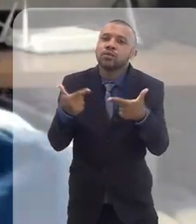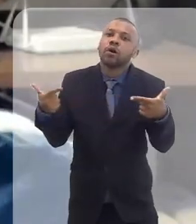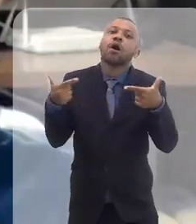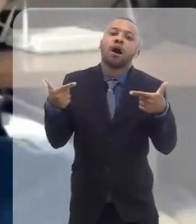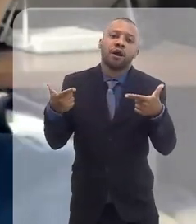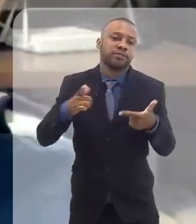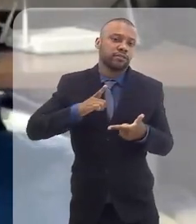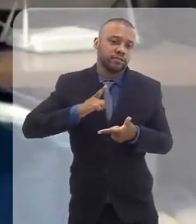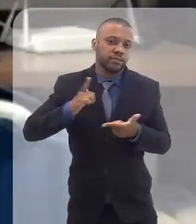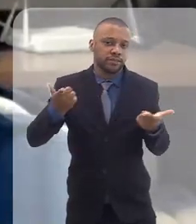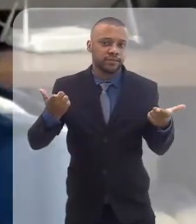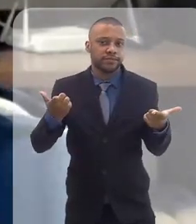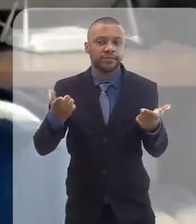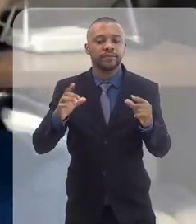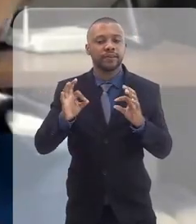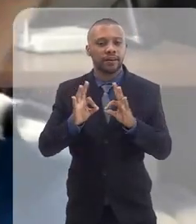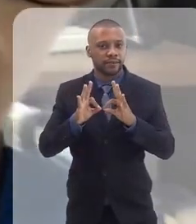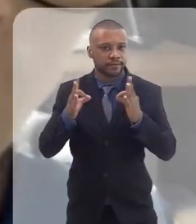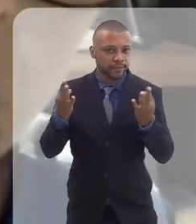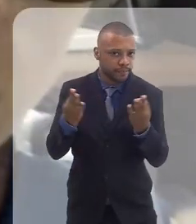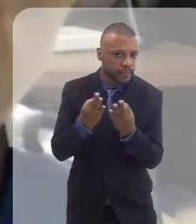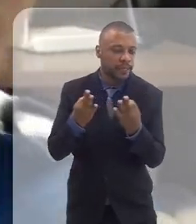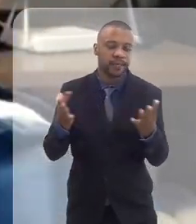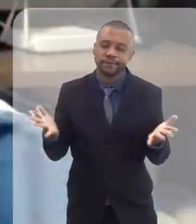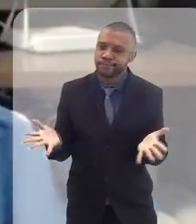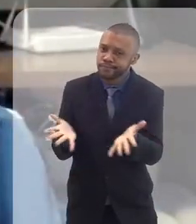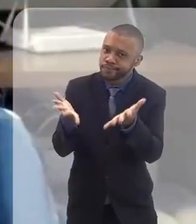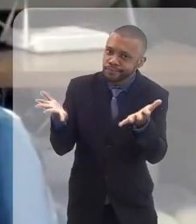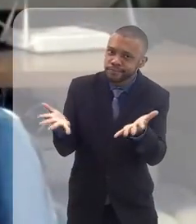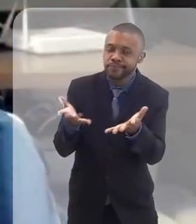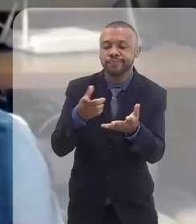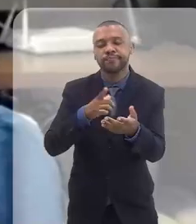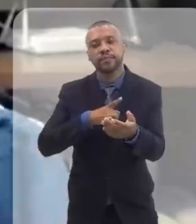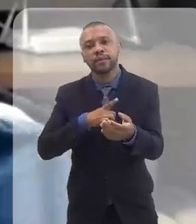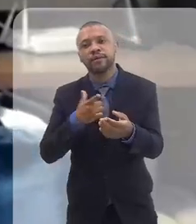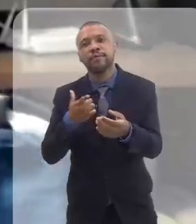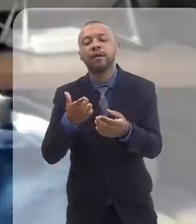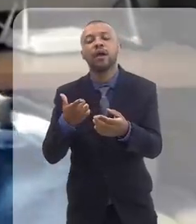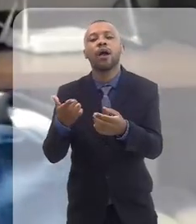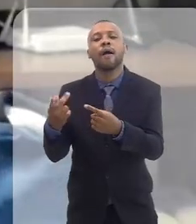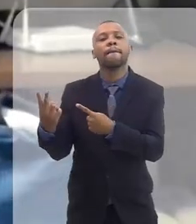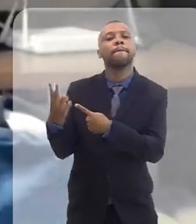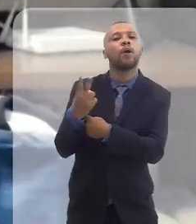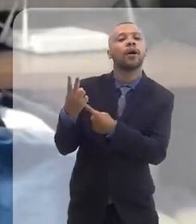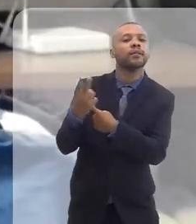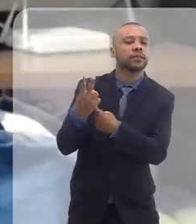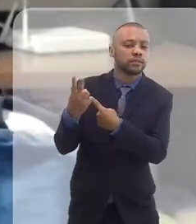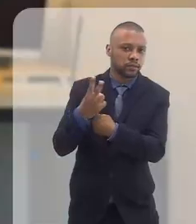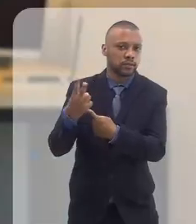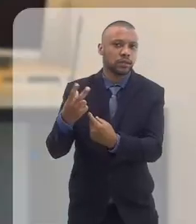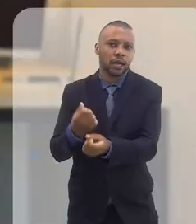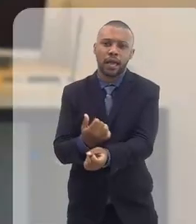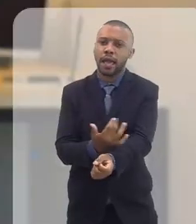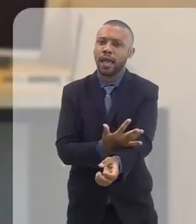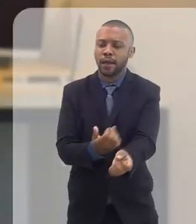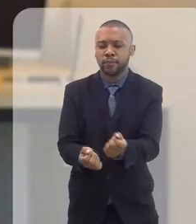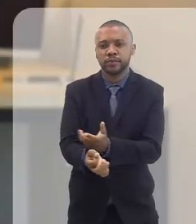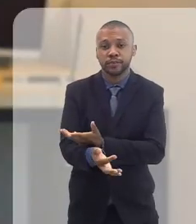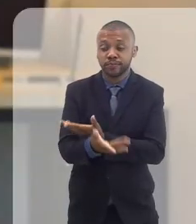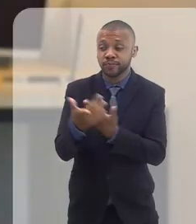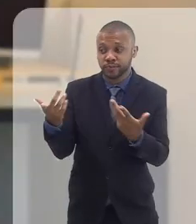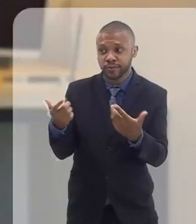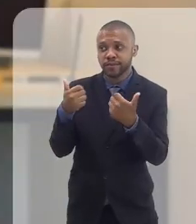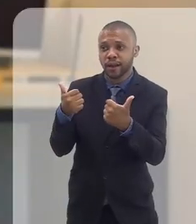tive muita sorte. Eu tive família que incentivou. Eu estou emocionada. Não,